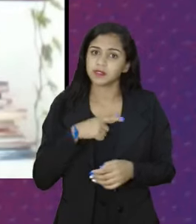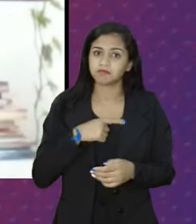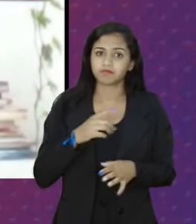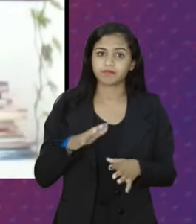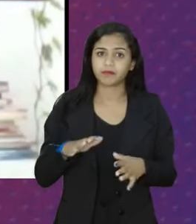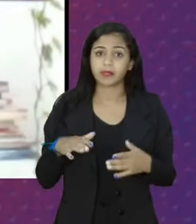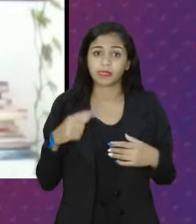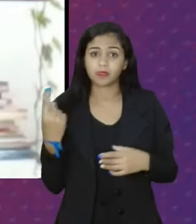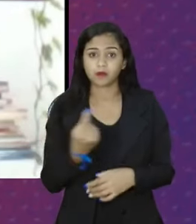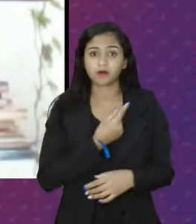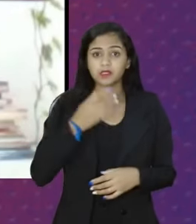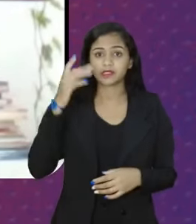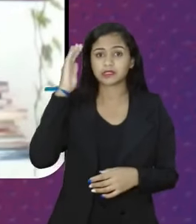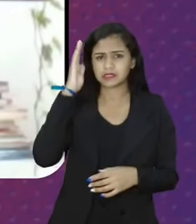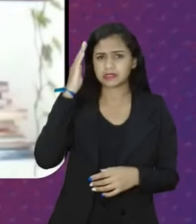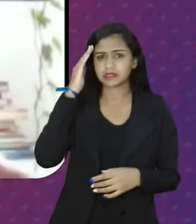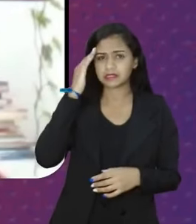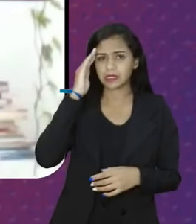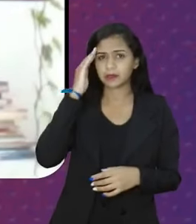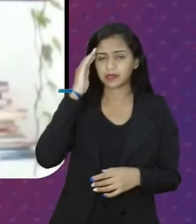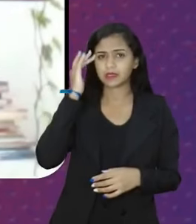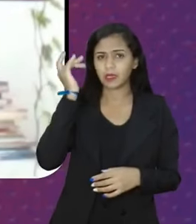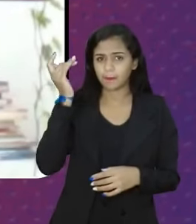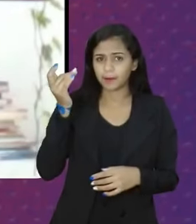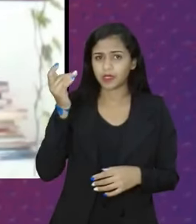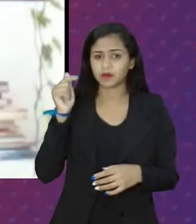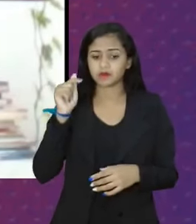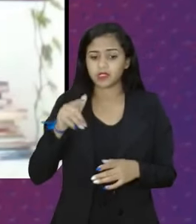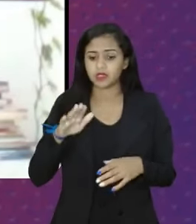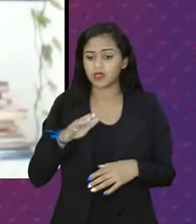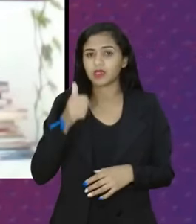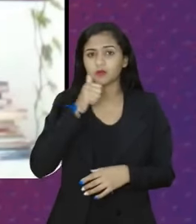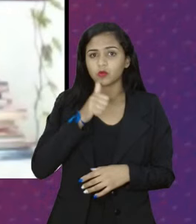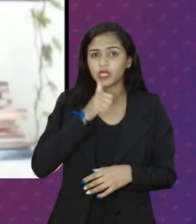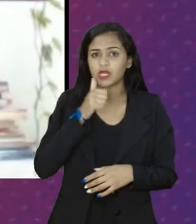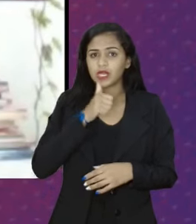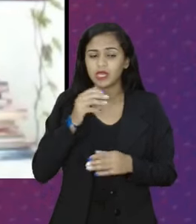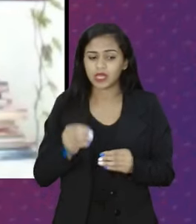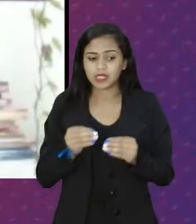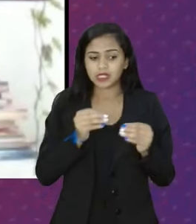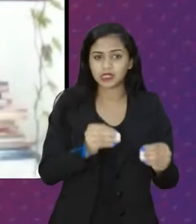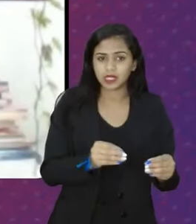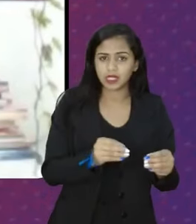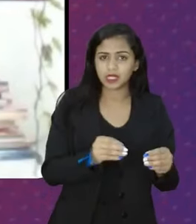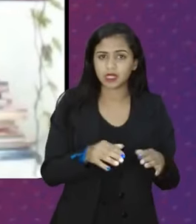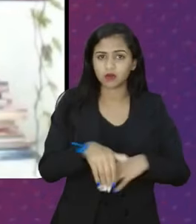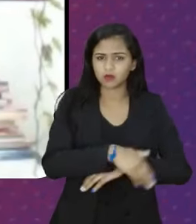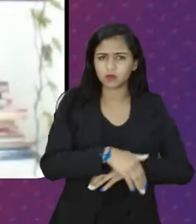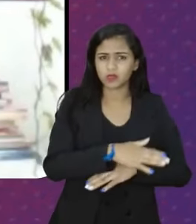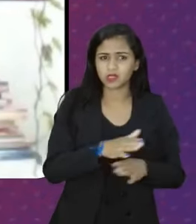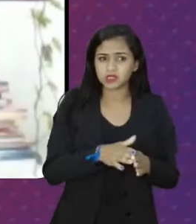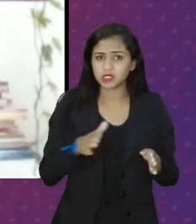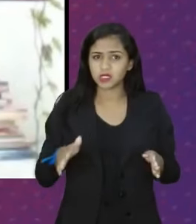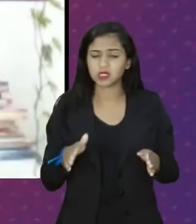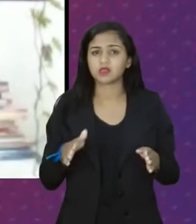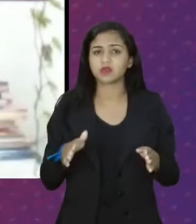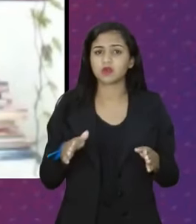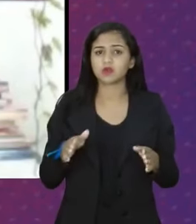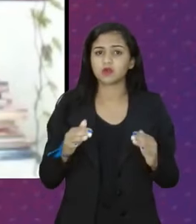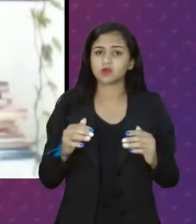sabemos como que as mulheres, para trabalhar, às vezes deixam seus filhos com as vizinhas, com vizinhos, né, que